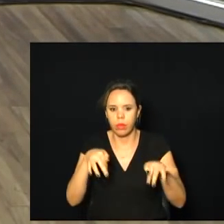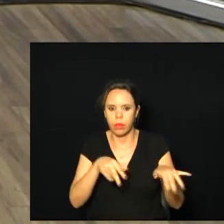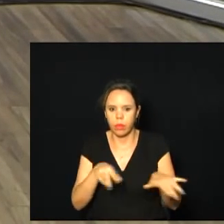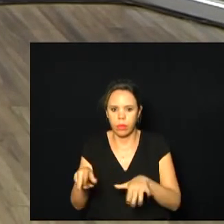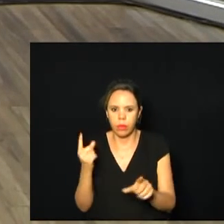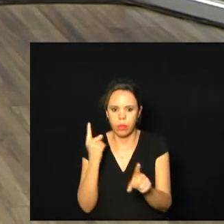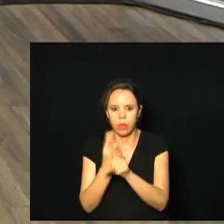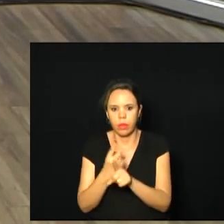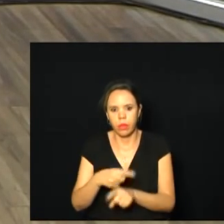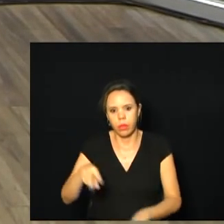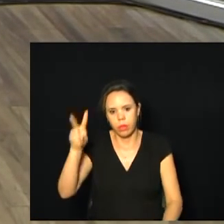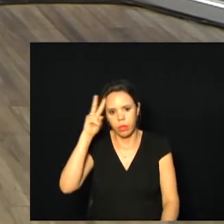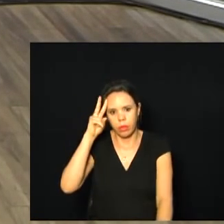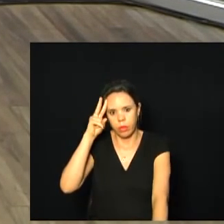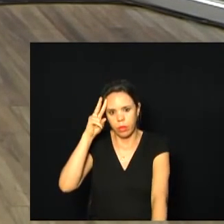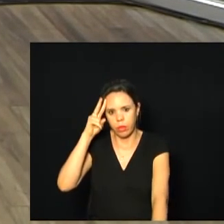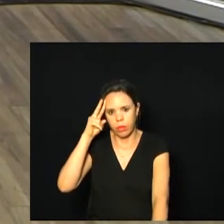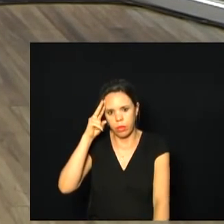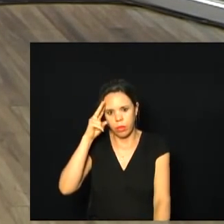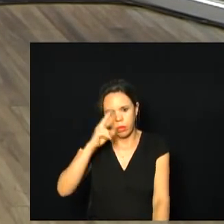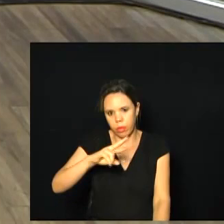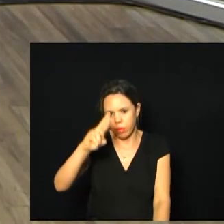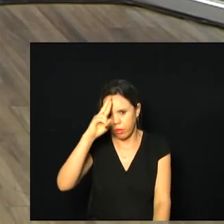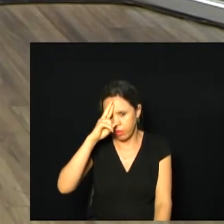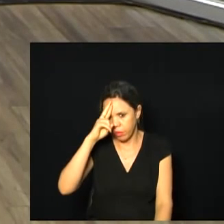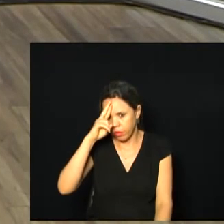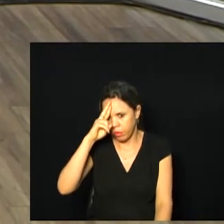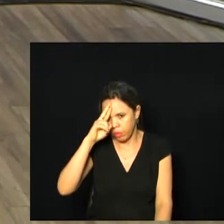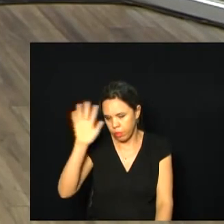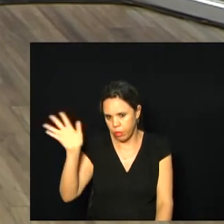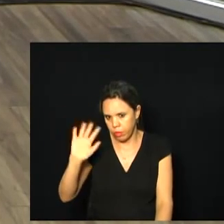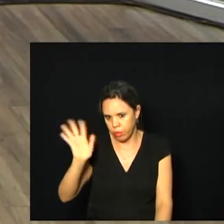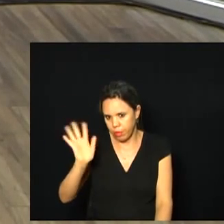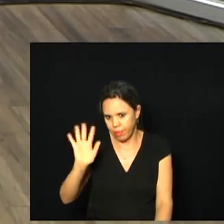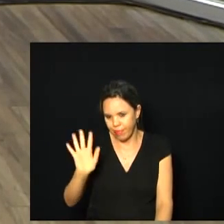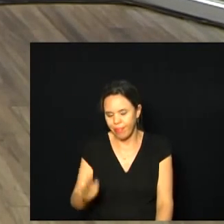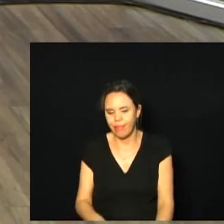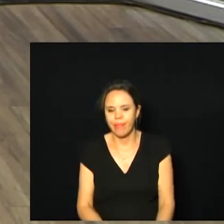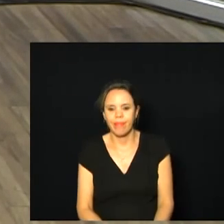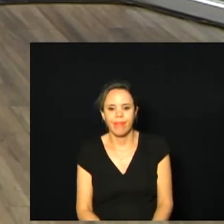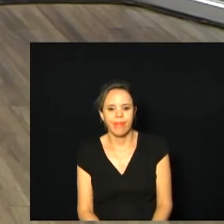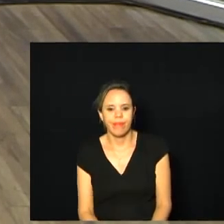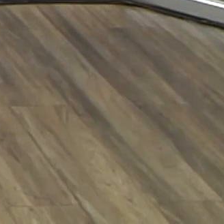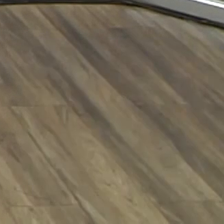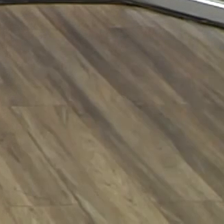fim de semana e nos vemos na segunda-feira ao meio-dia. Até lá. Tchau, tchau.